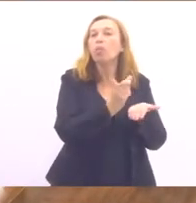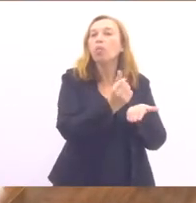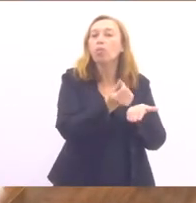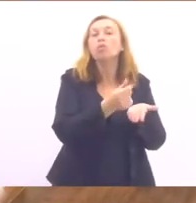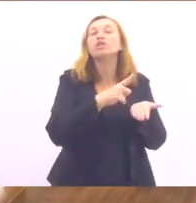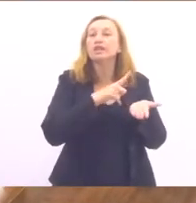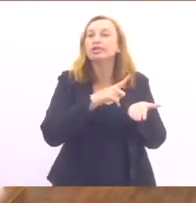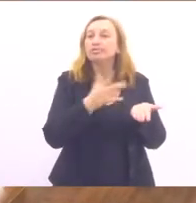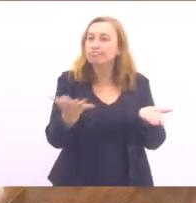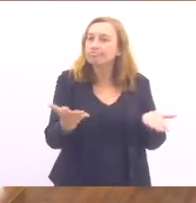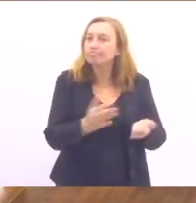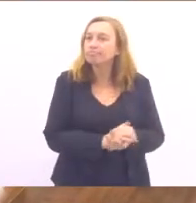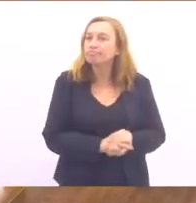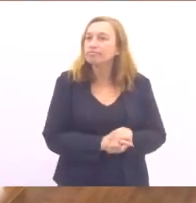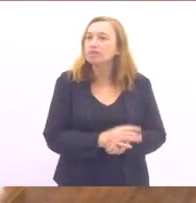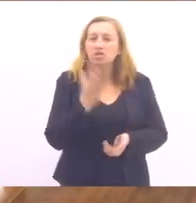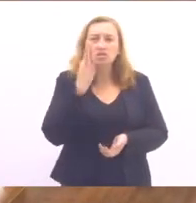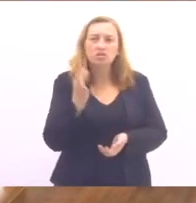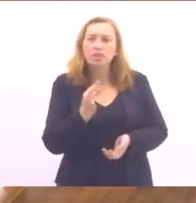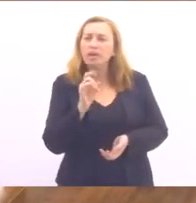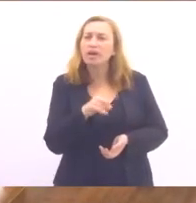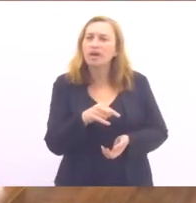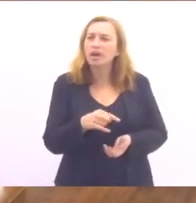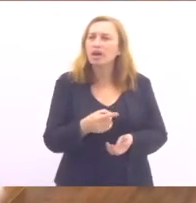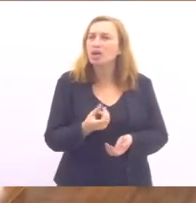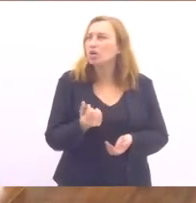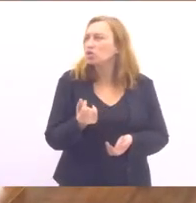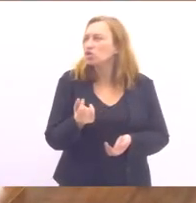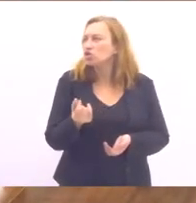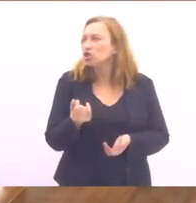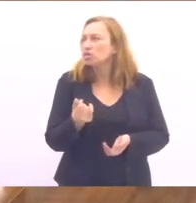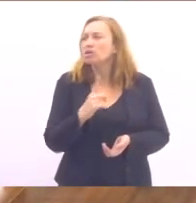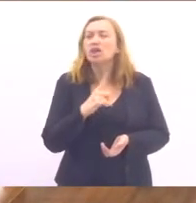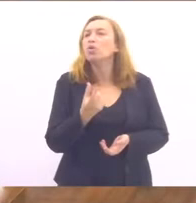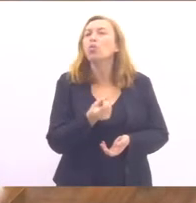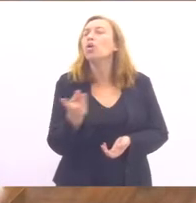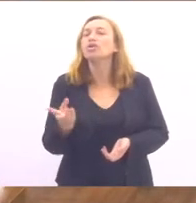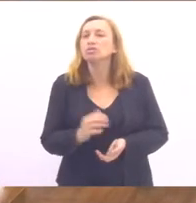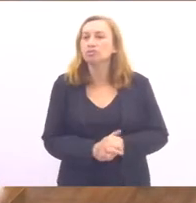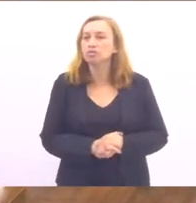Sabe? Então, o que a gente não sabe é quanto tem de dinheiro para fazer isso?